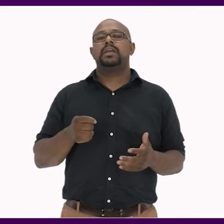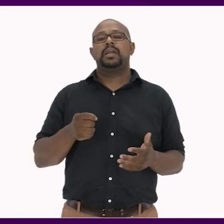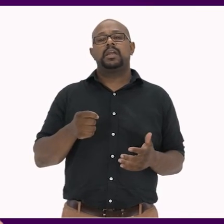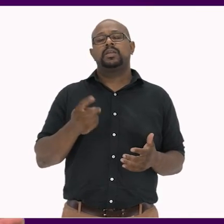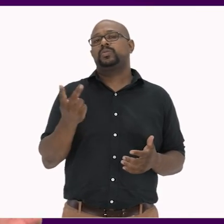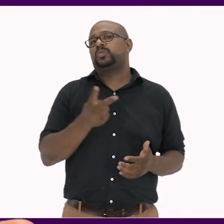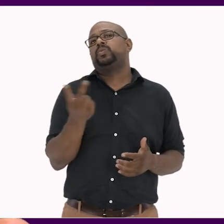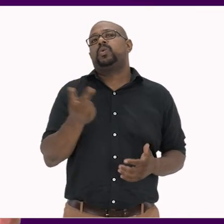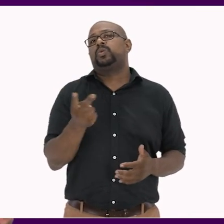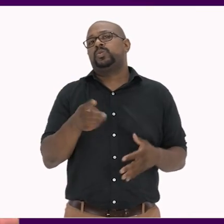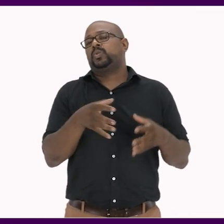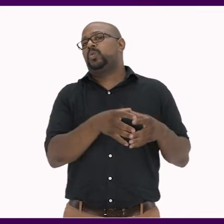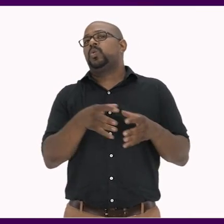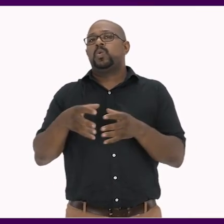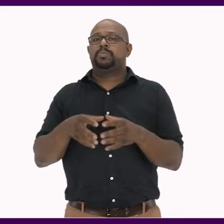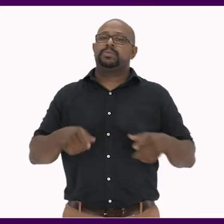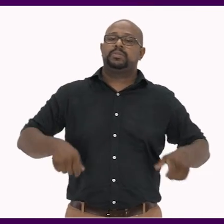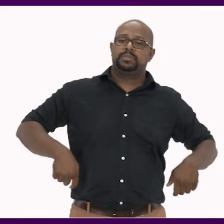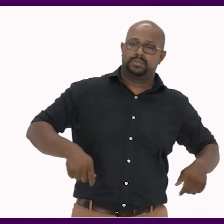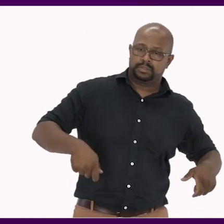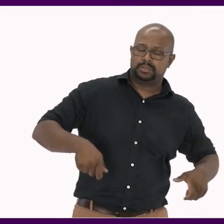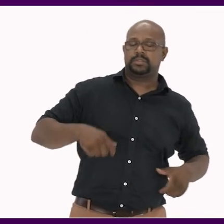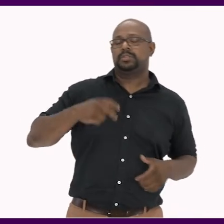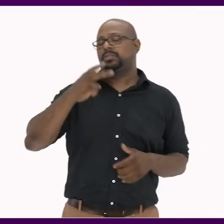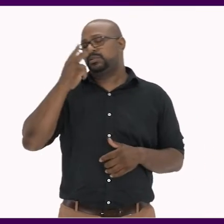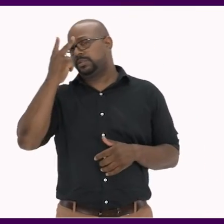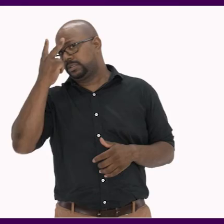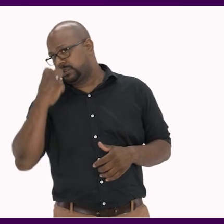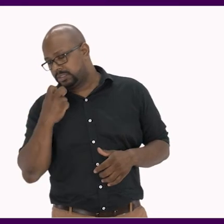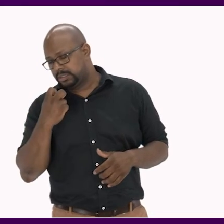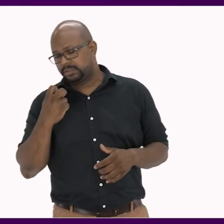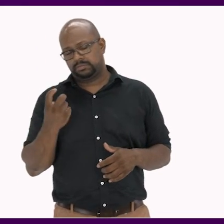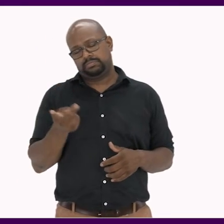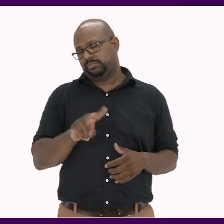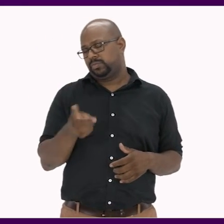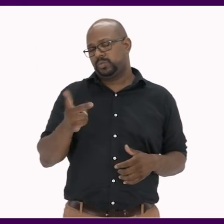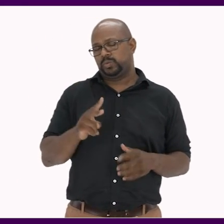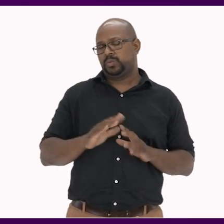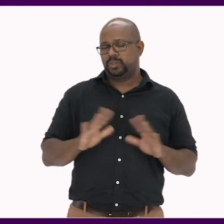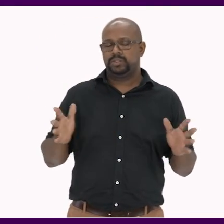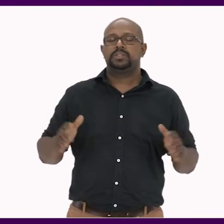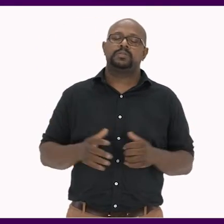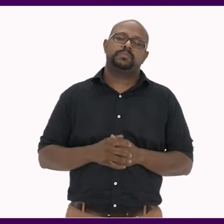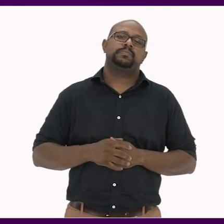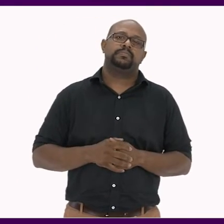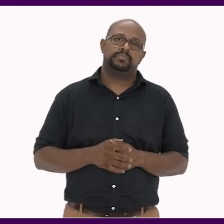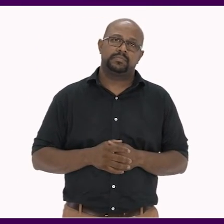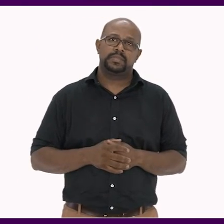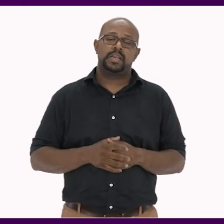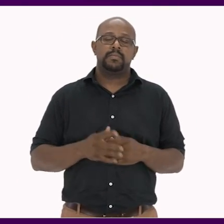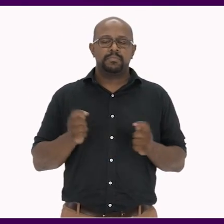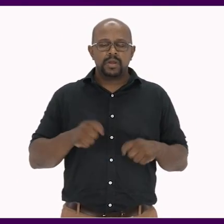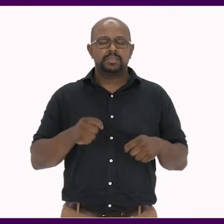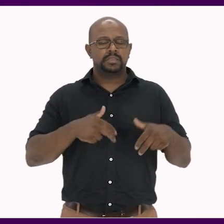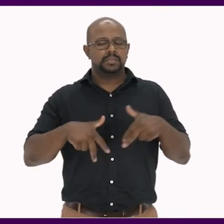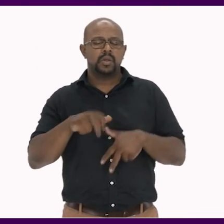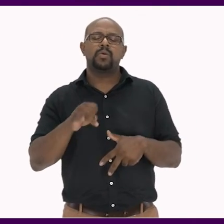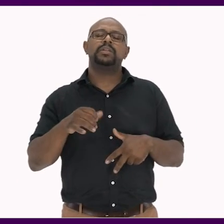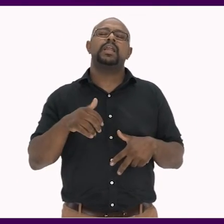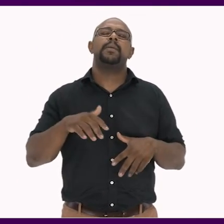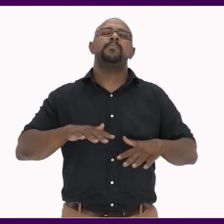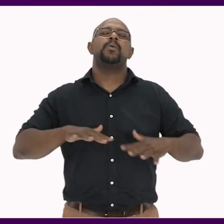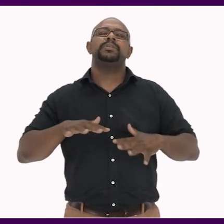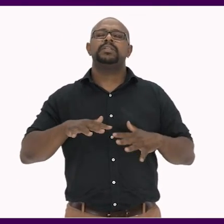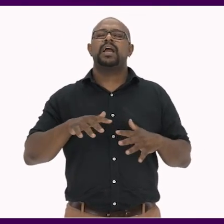atender esses dois grupos de pessoas, tanto as pessoas cegas quanto as pessoas que usam cadeira de roda ou que